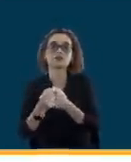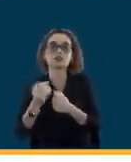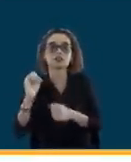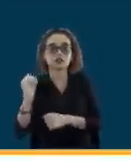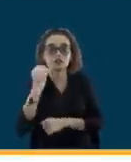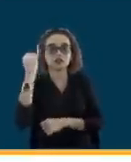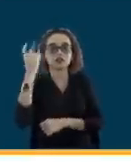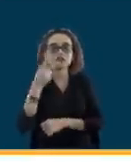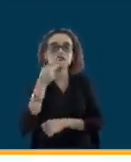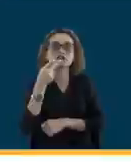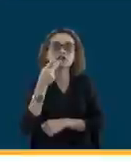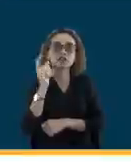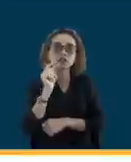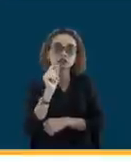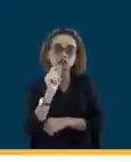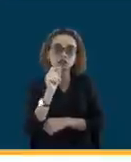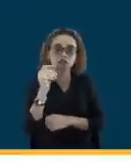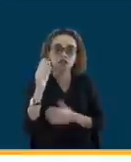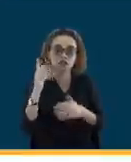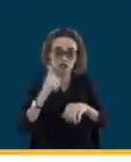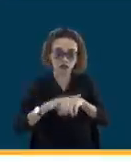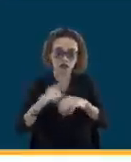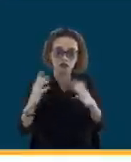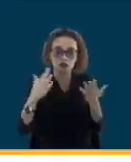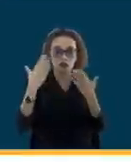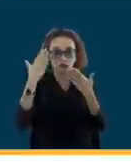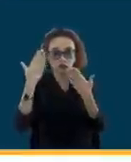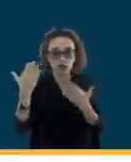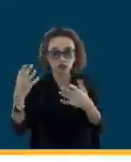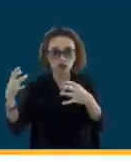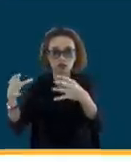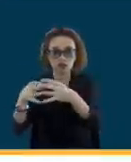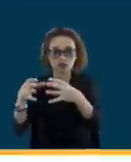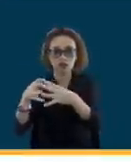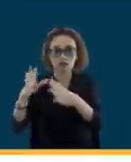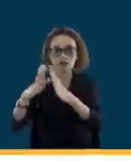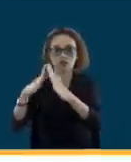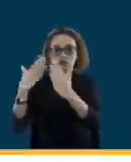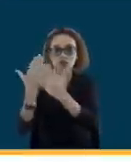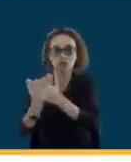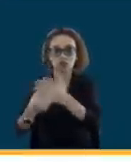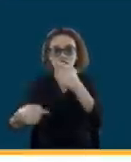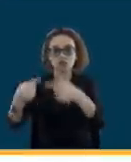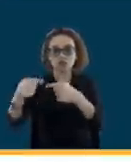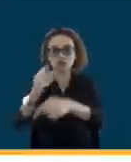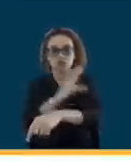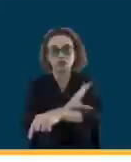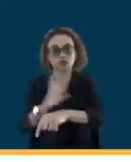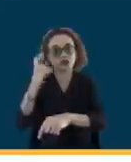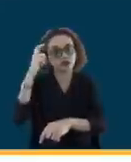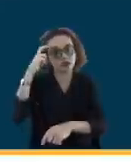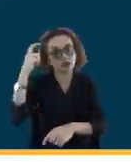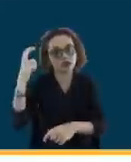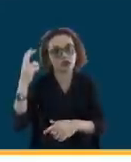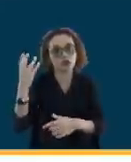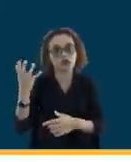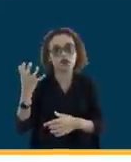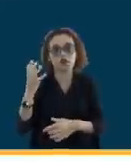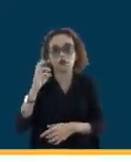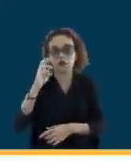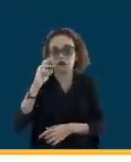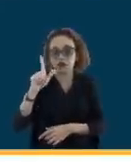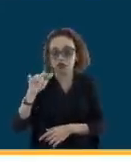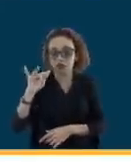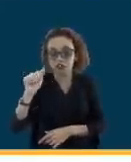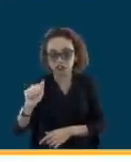nesse momento quero agradecer muito a equipe da Escola de Políticas Culturais, Quero saudar aqui a Lilian Pacheco, o Márcio Caires, o